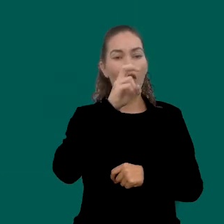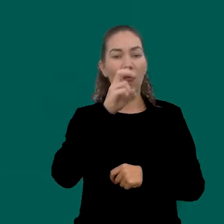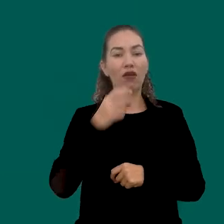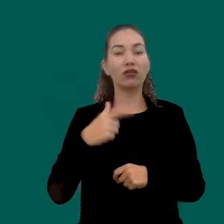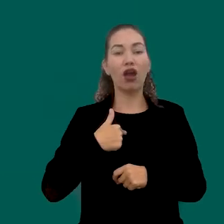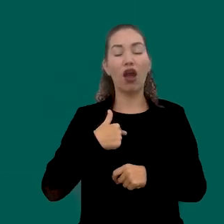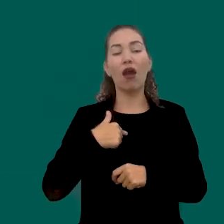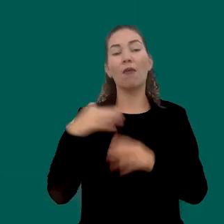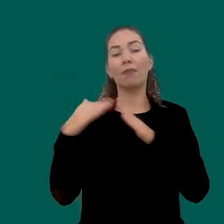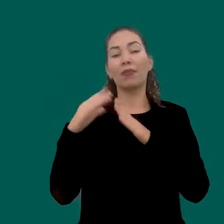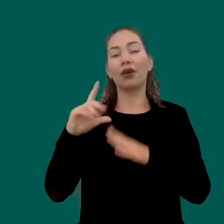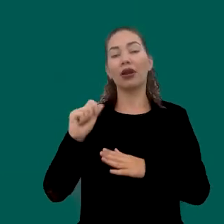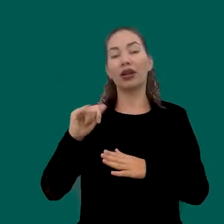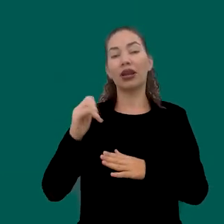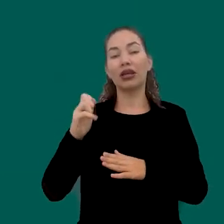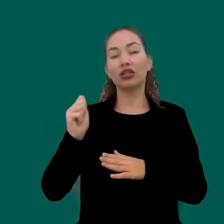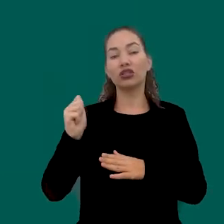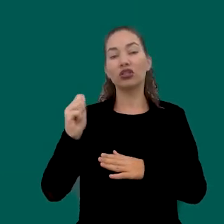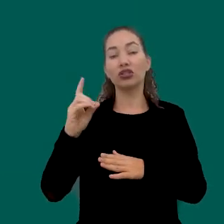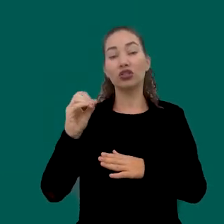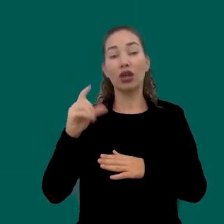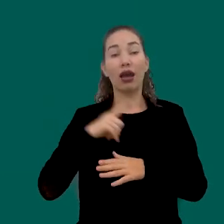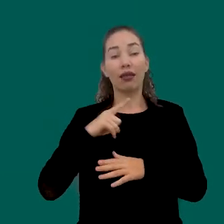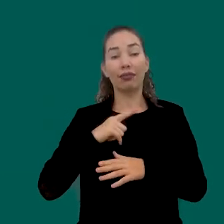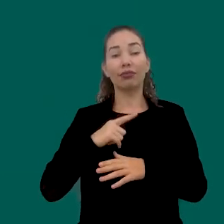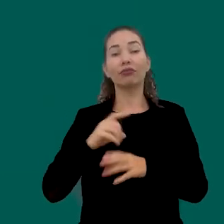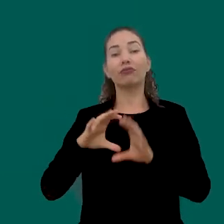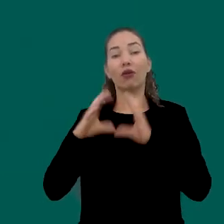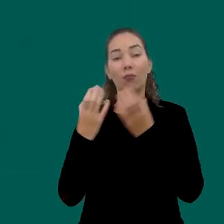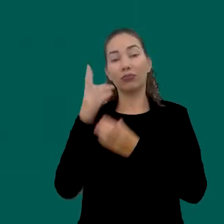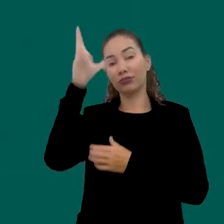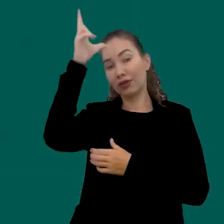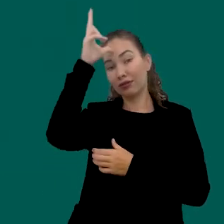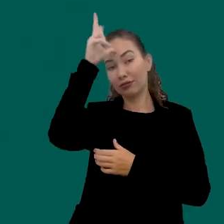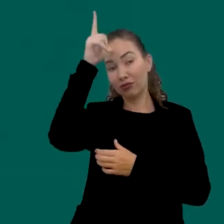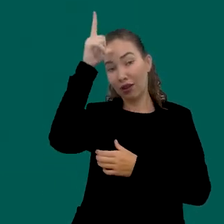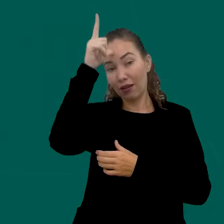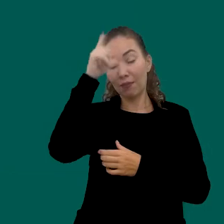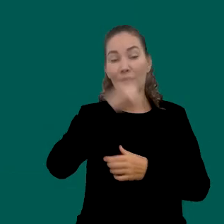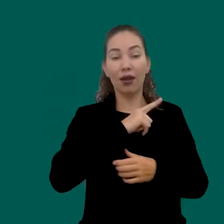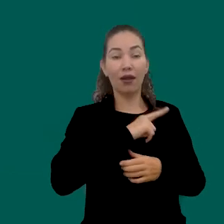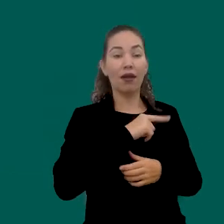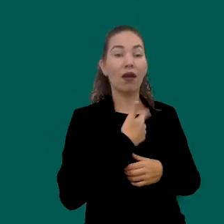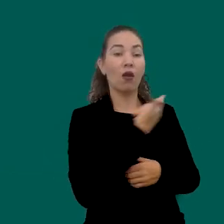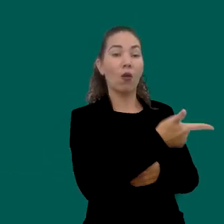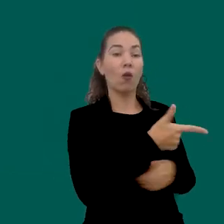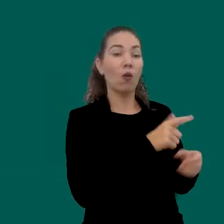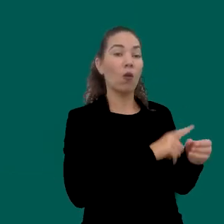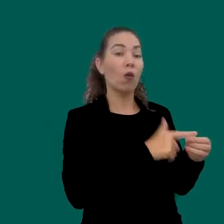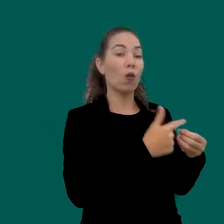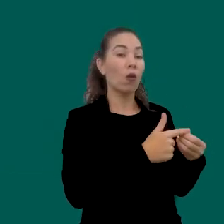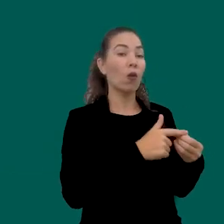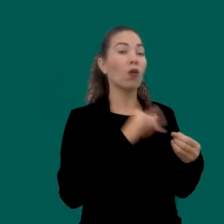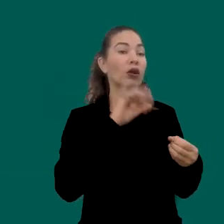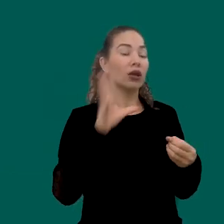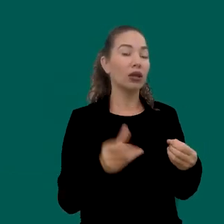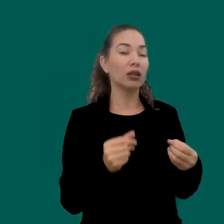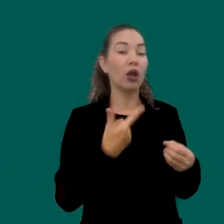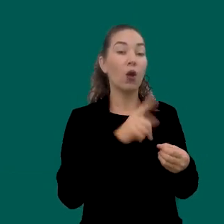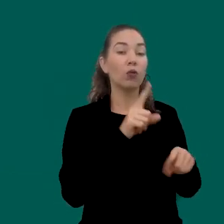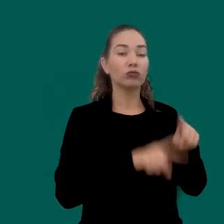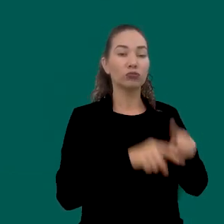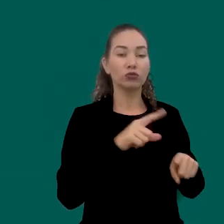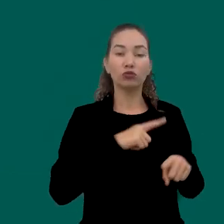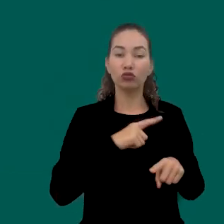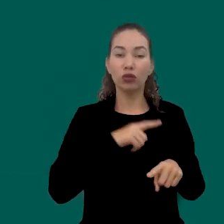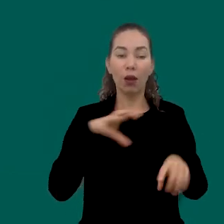em Lajeado, existe uma colonização alemã forte, Santa Cruz, aqui perto, tem uma regionalização italiana, outros produtos, existe tudo